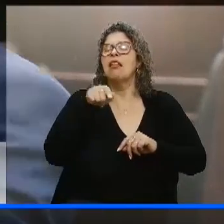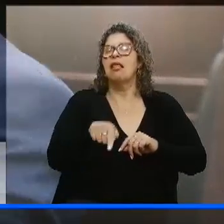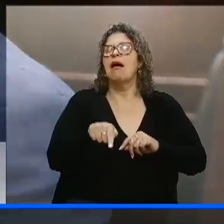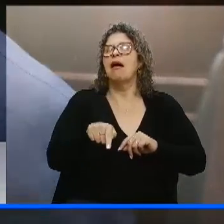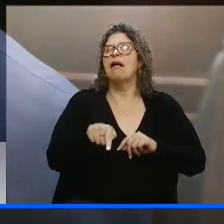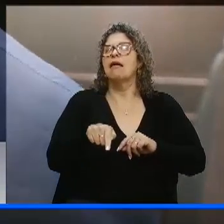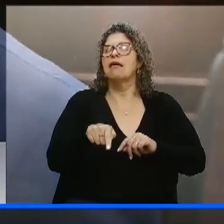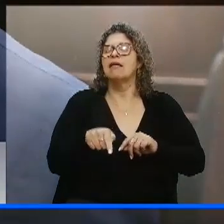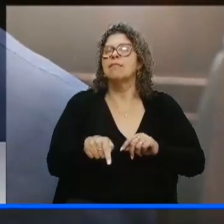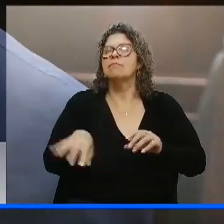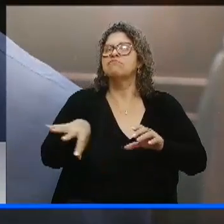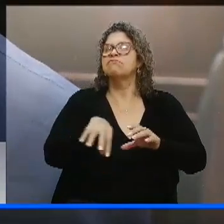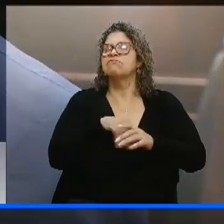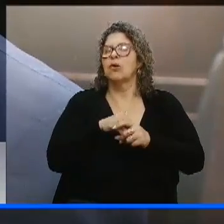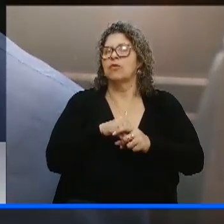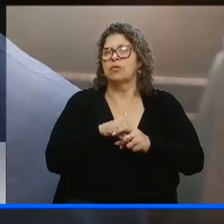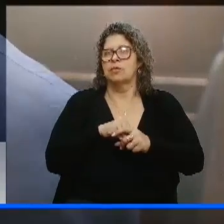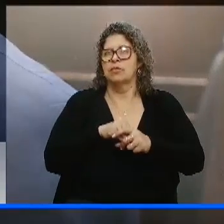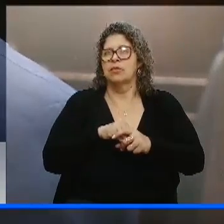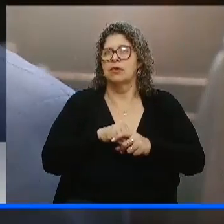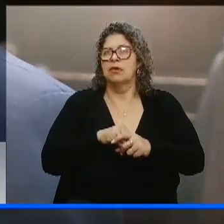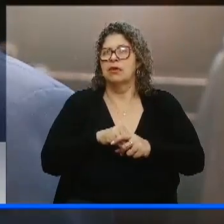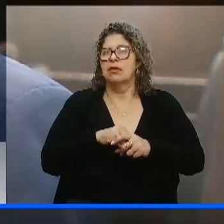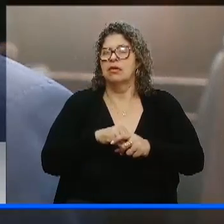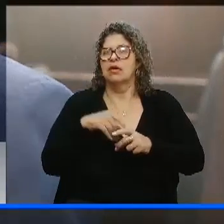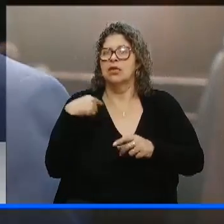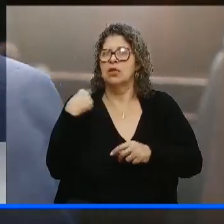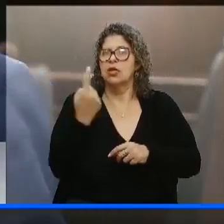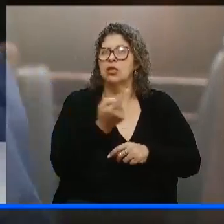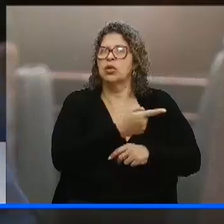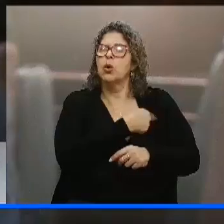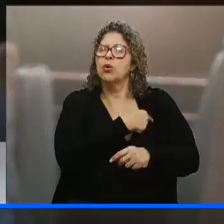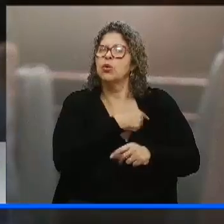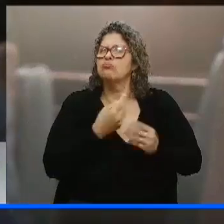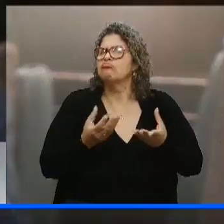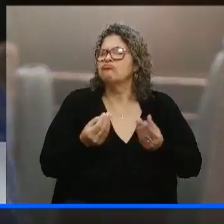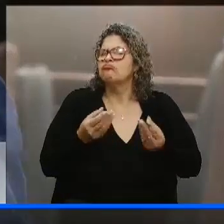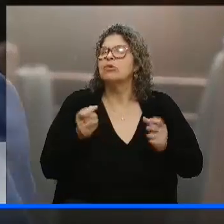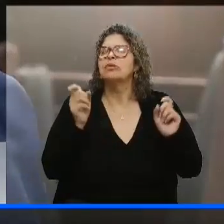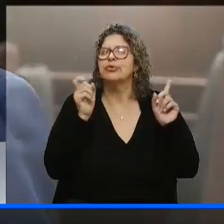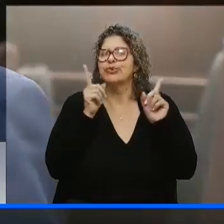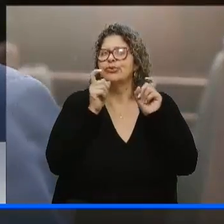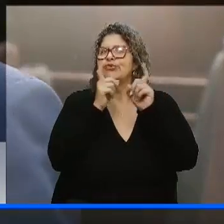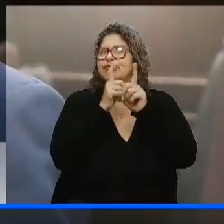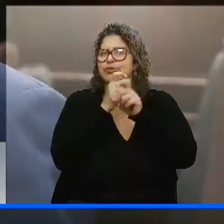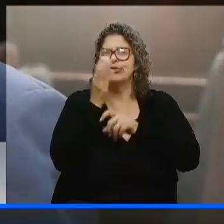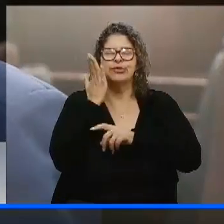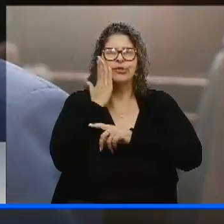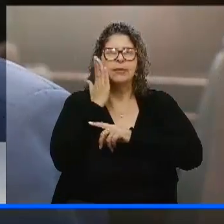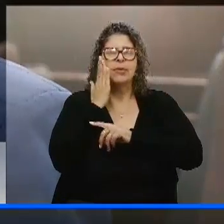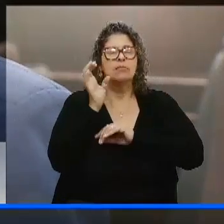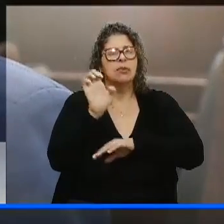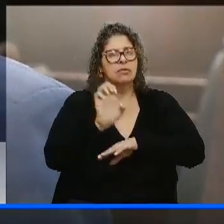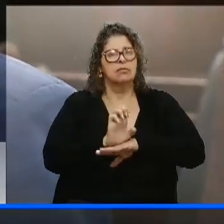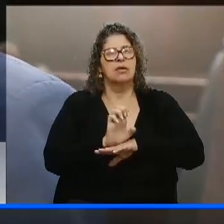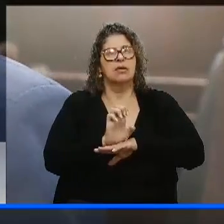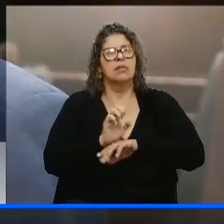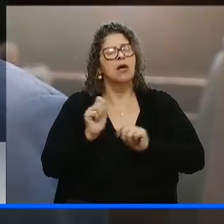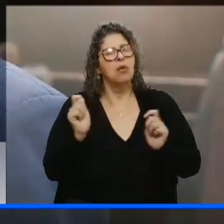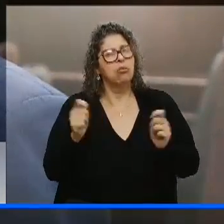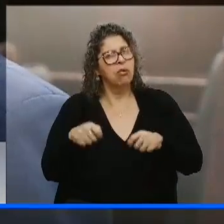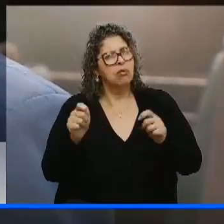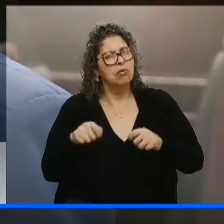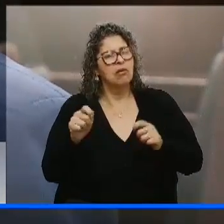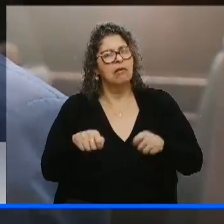isso é um exemplo de que nós assim como teremos momentos muito difíceis pela frente aqui no estado podemos